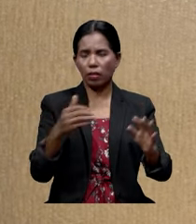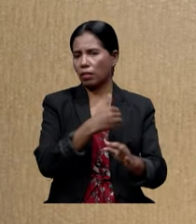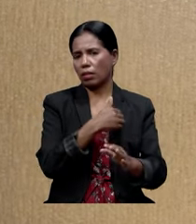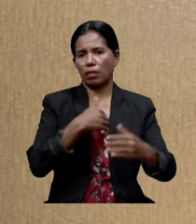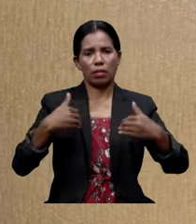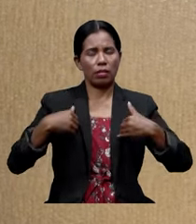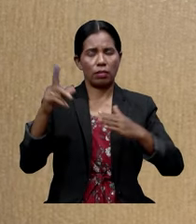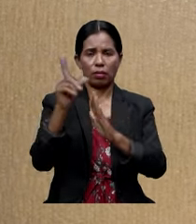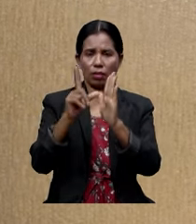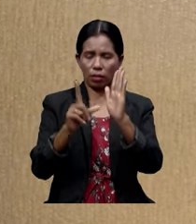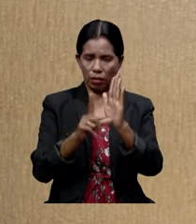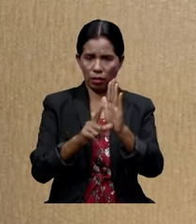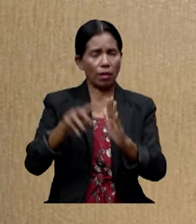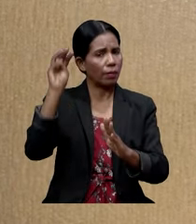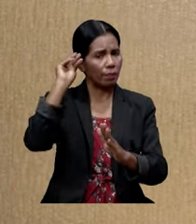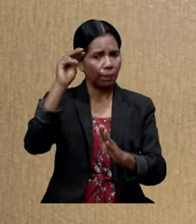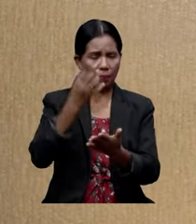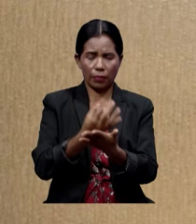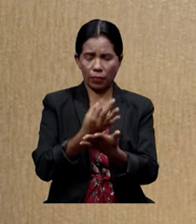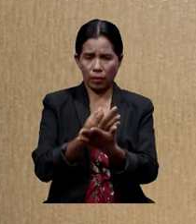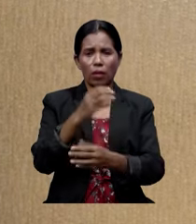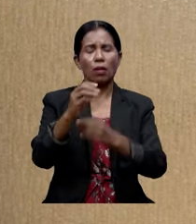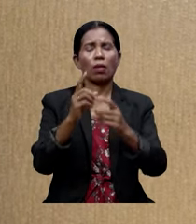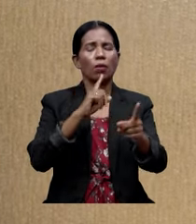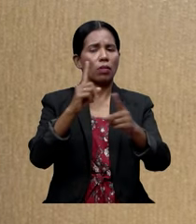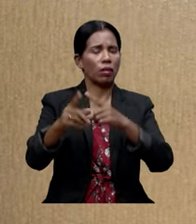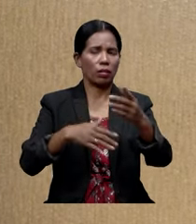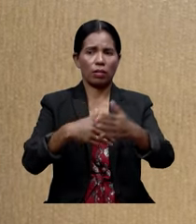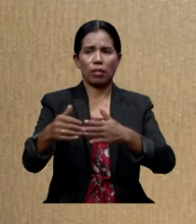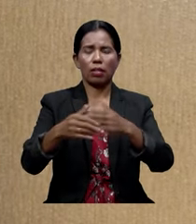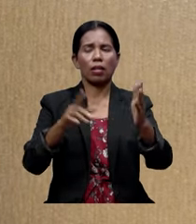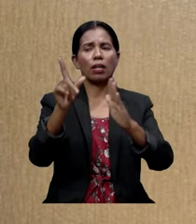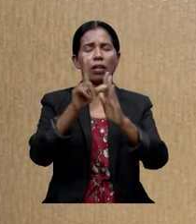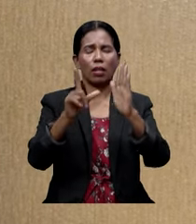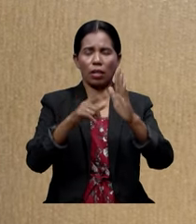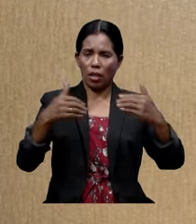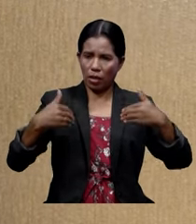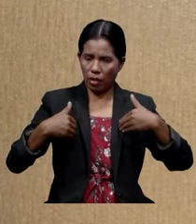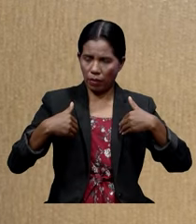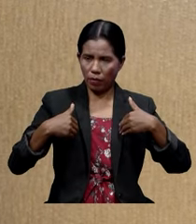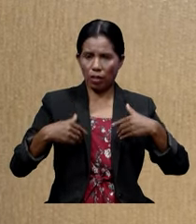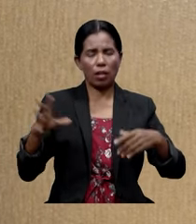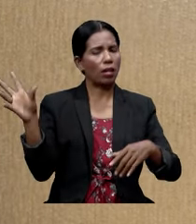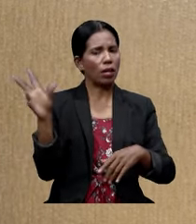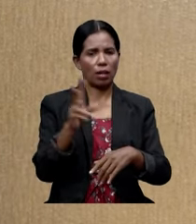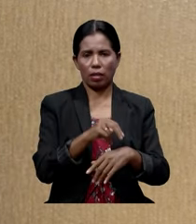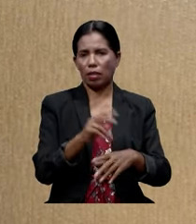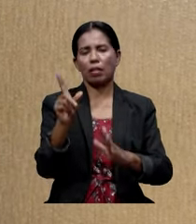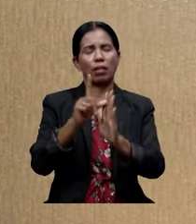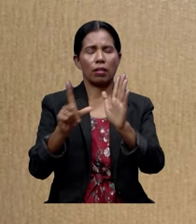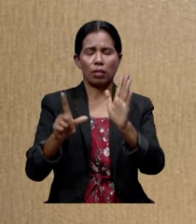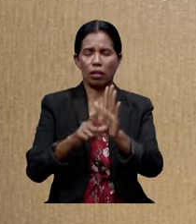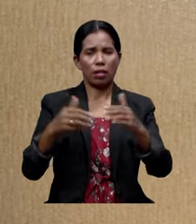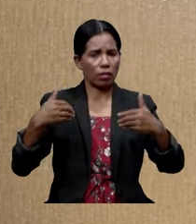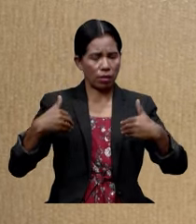né? Ministério de Finanças, colia mangame tu um só, até te lei, né? E a Tiona, lá é lei, né? Lá é lei,